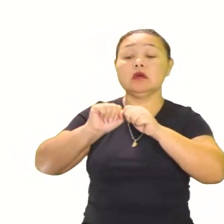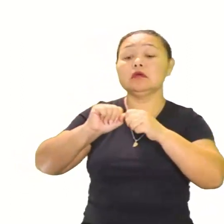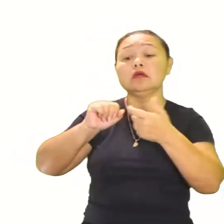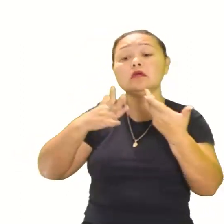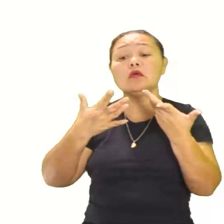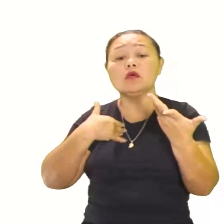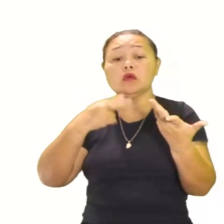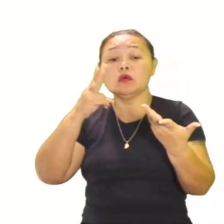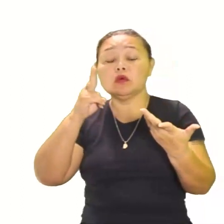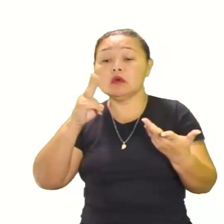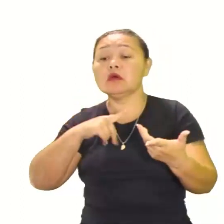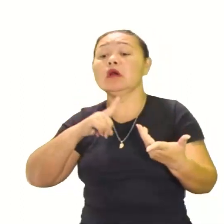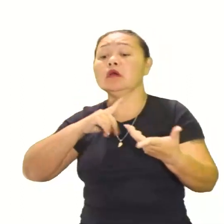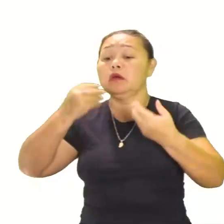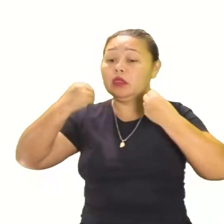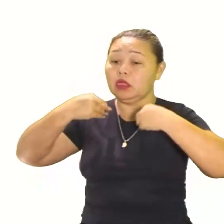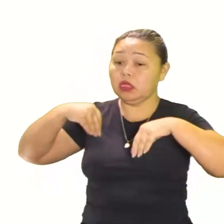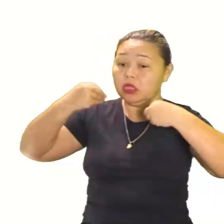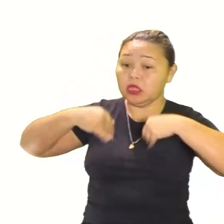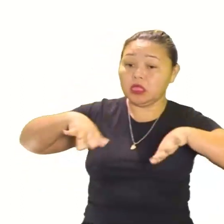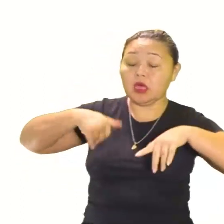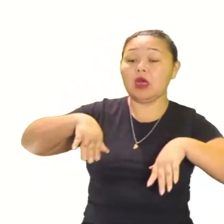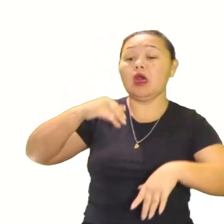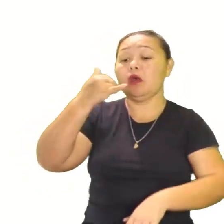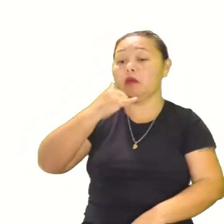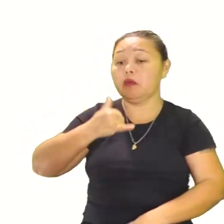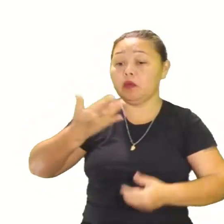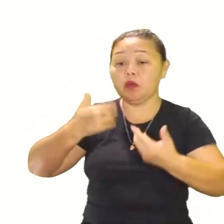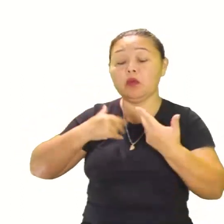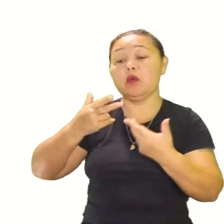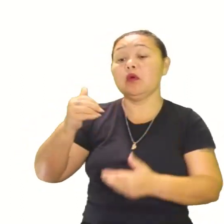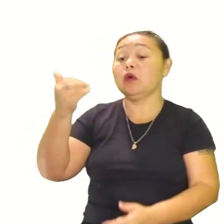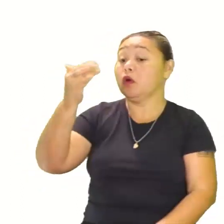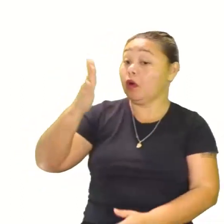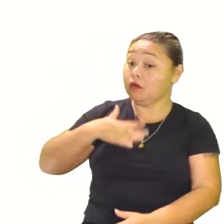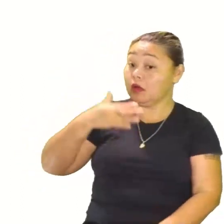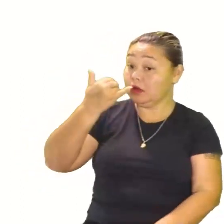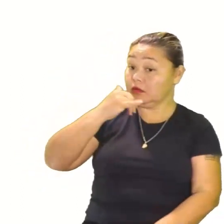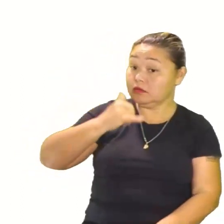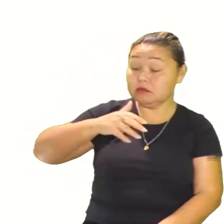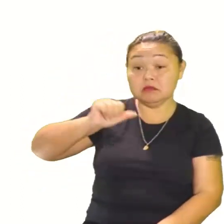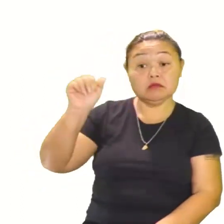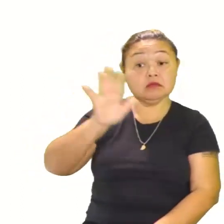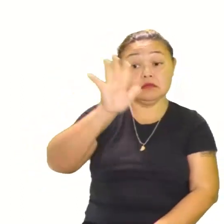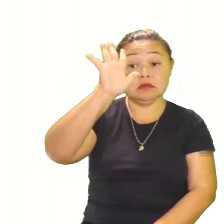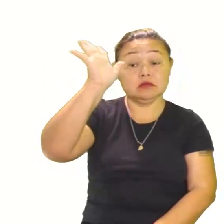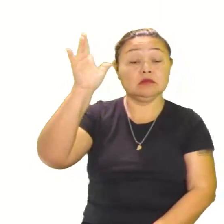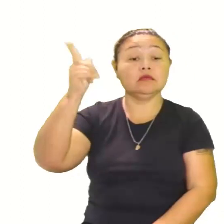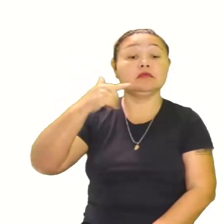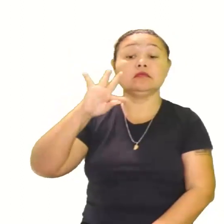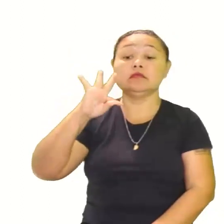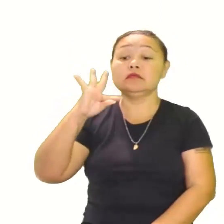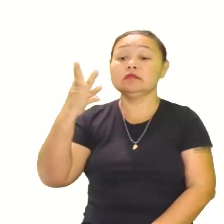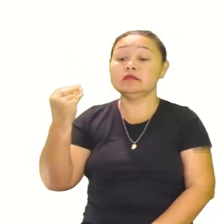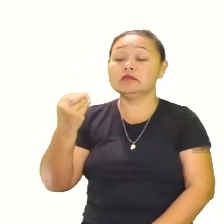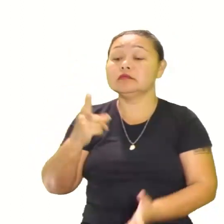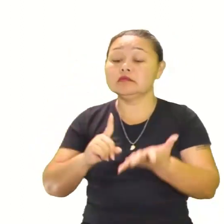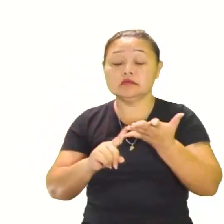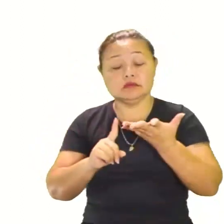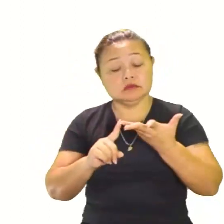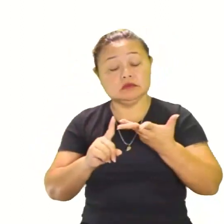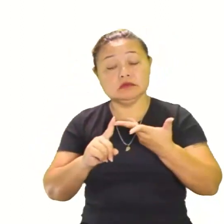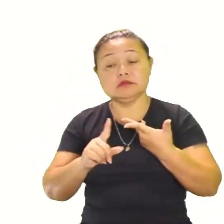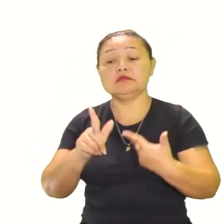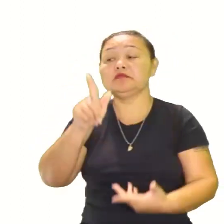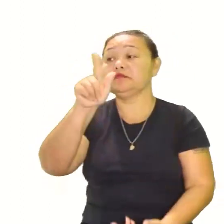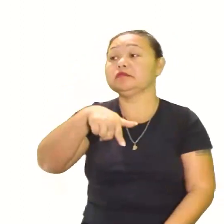empurrei esse objeto com a força e gastei energia. Ou a minha energia veio muito cara. Tudo então que eu posso tudo que pode medir, quantificar